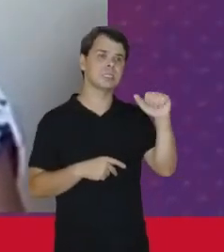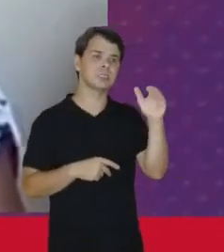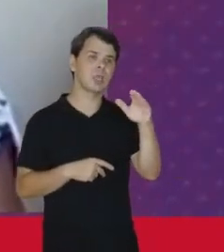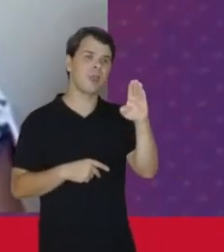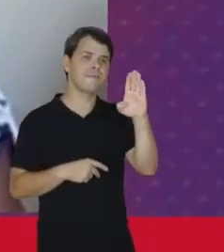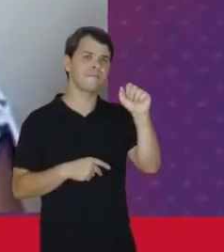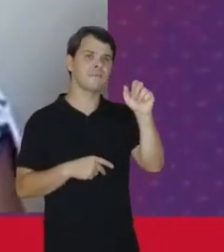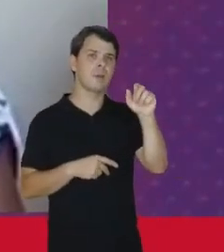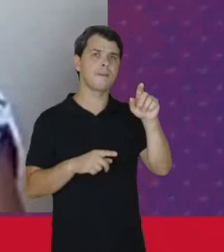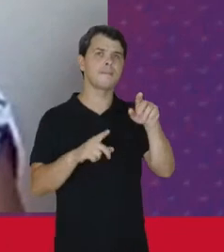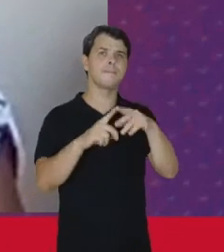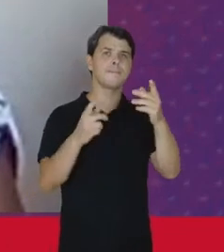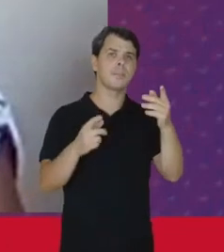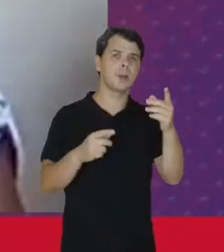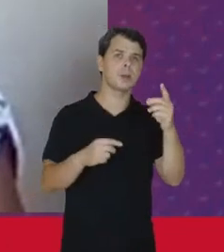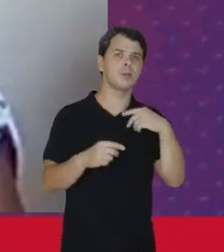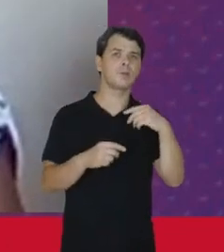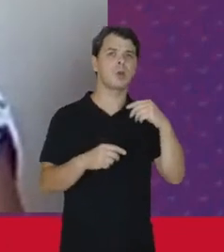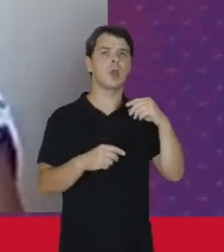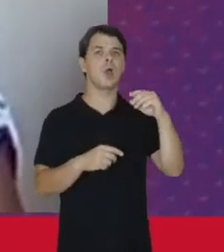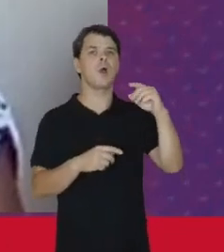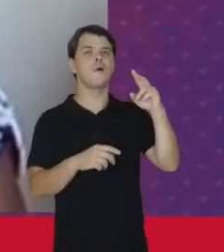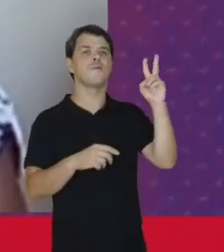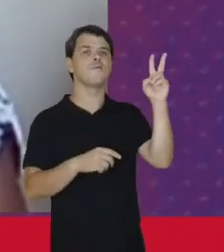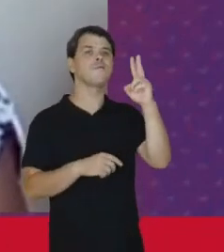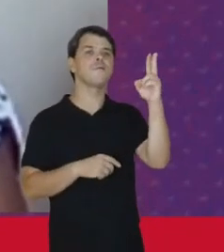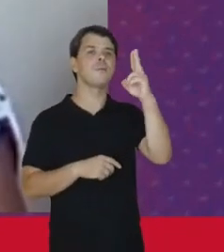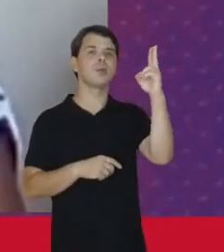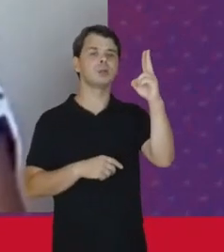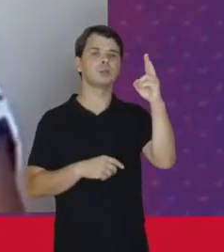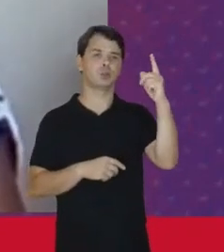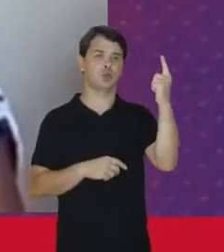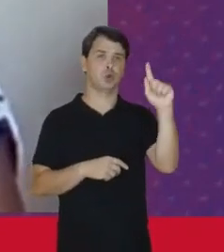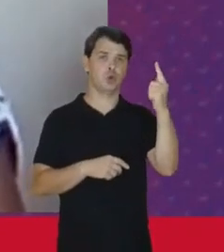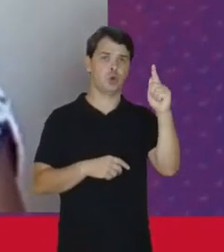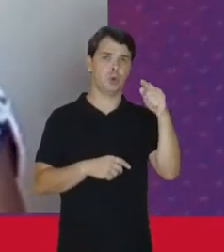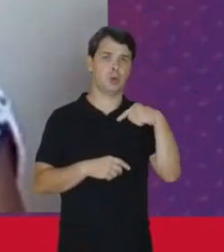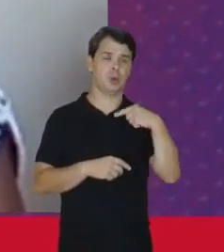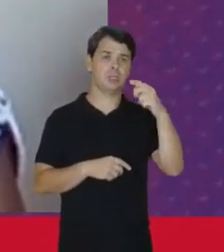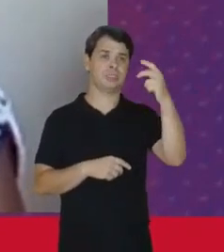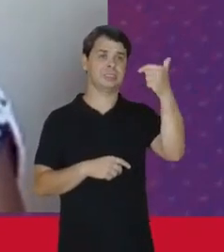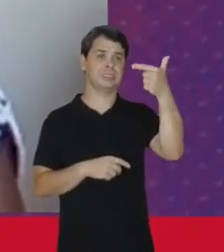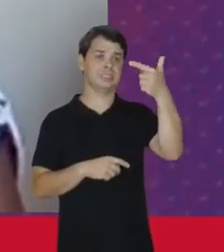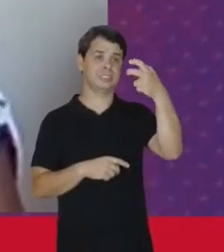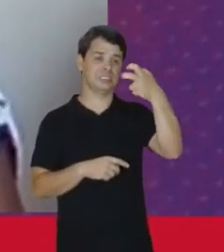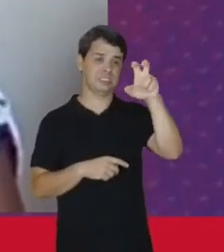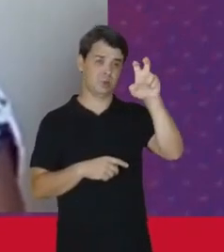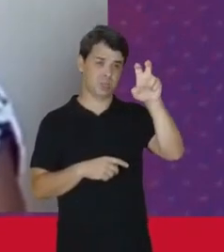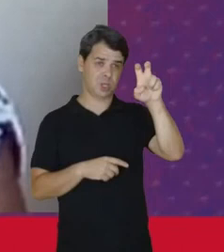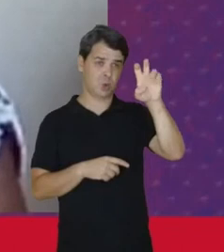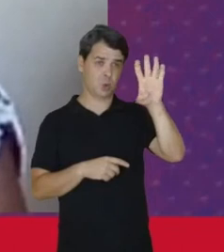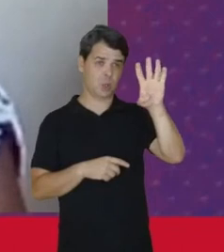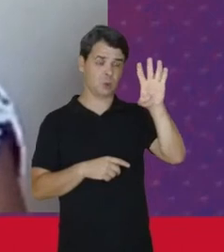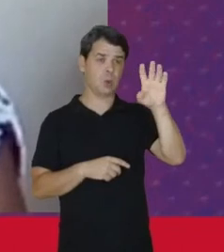Souza, moro no bairro Ipiranga do Valparaíso de Goiás, tenho 54